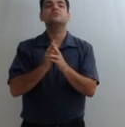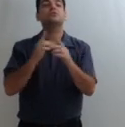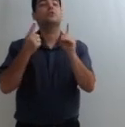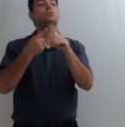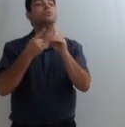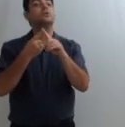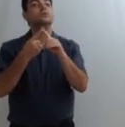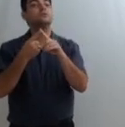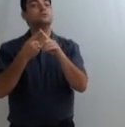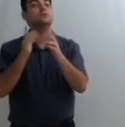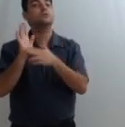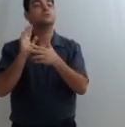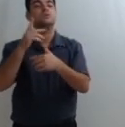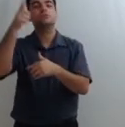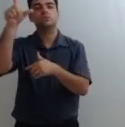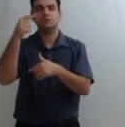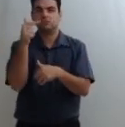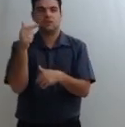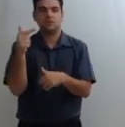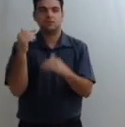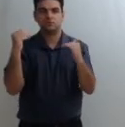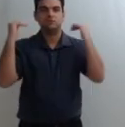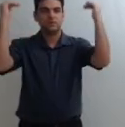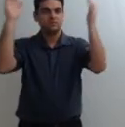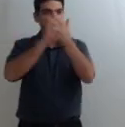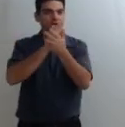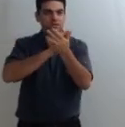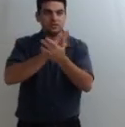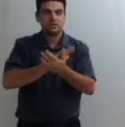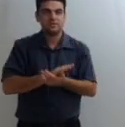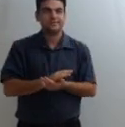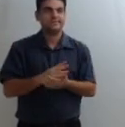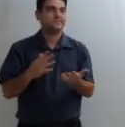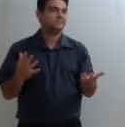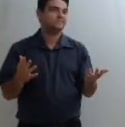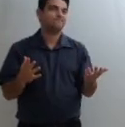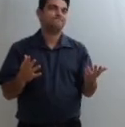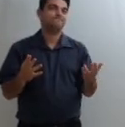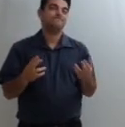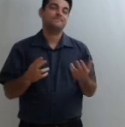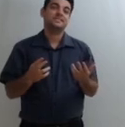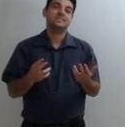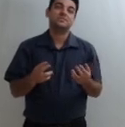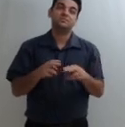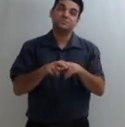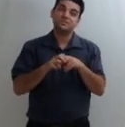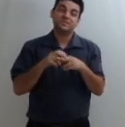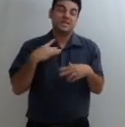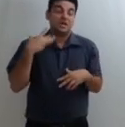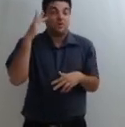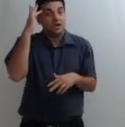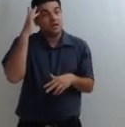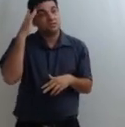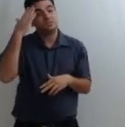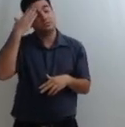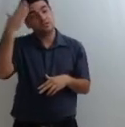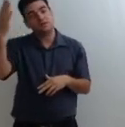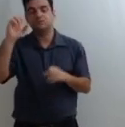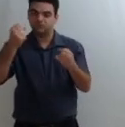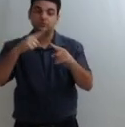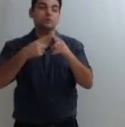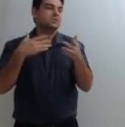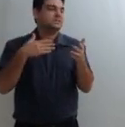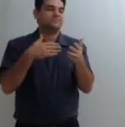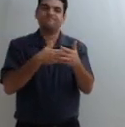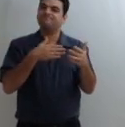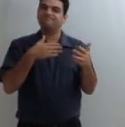né? Da outra turma ainda não, do Supremo. Então, nesse limite, eu agradeço, ministro Schietti, nesse limite